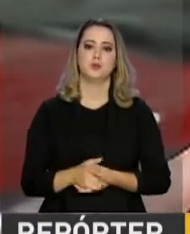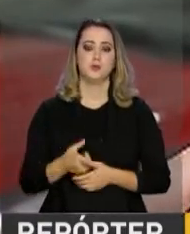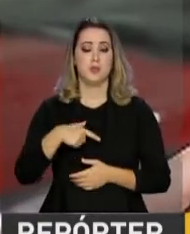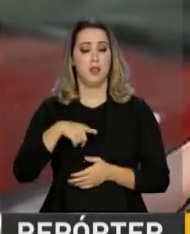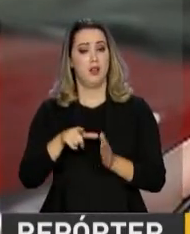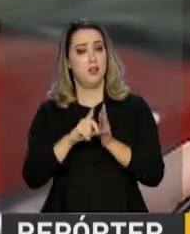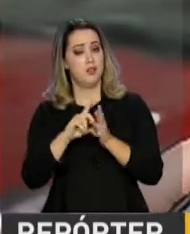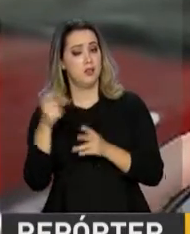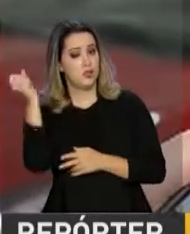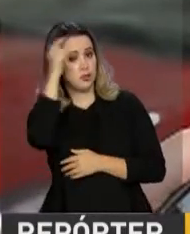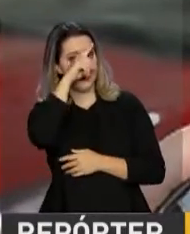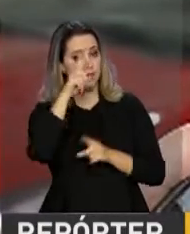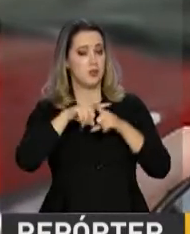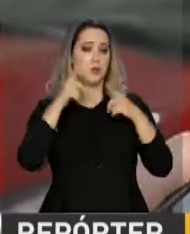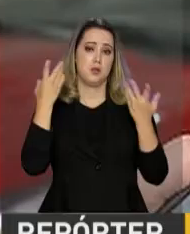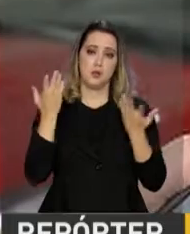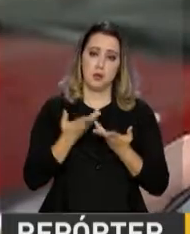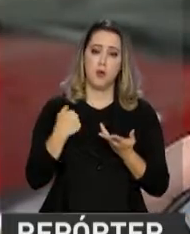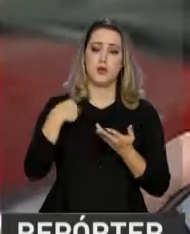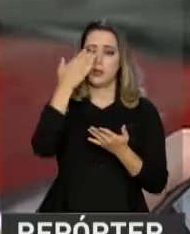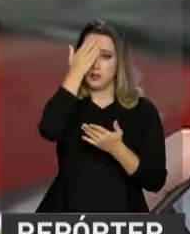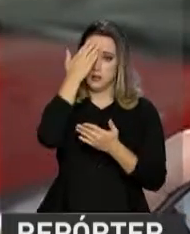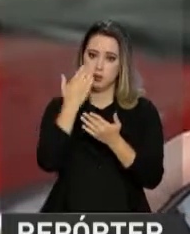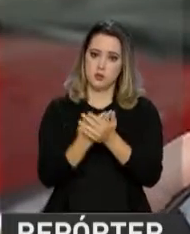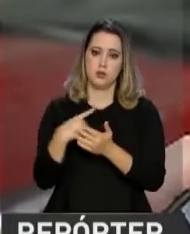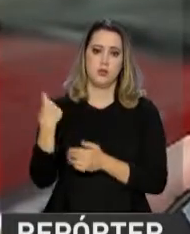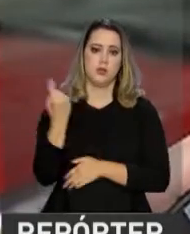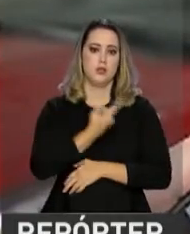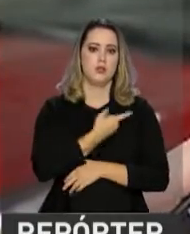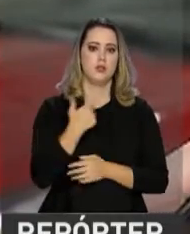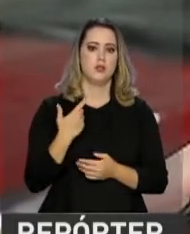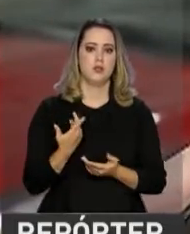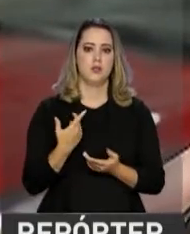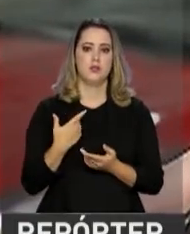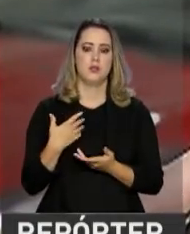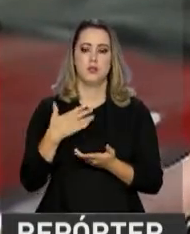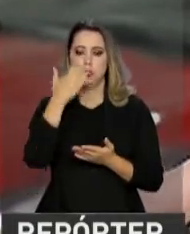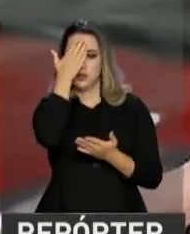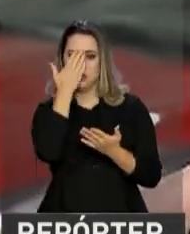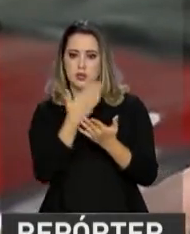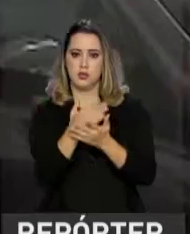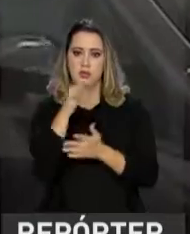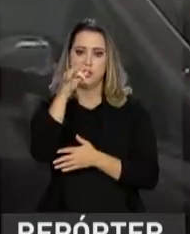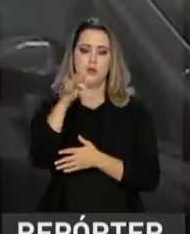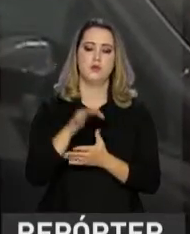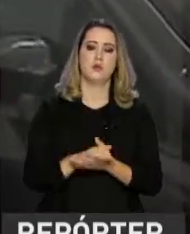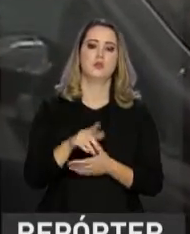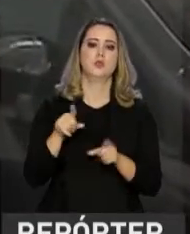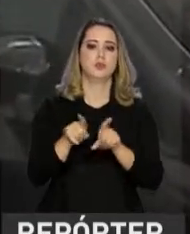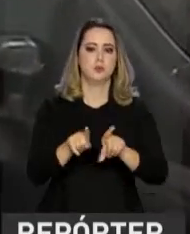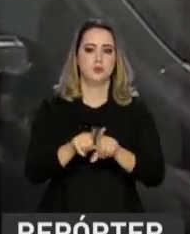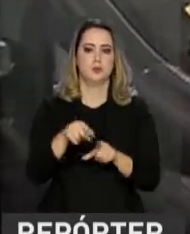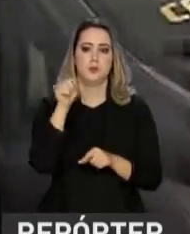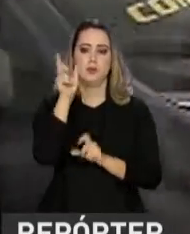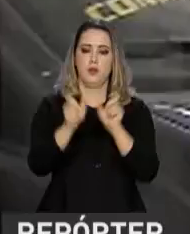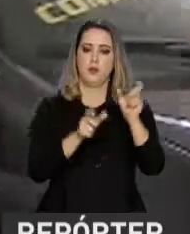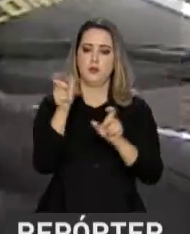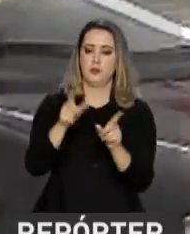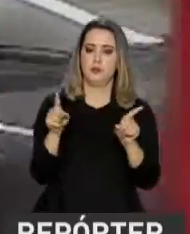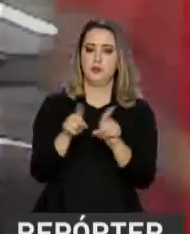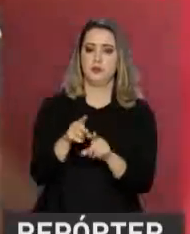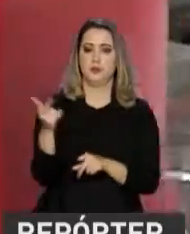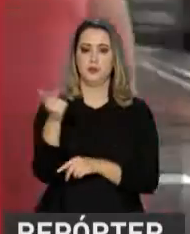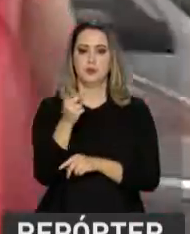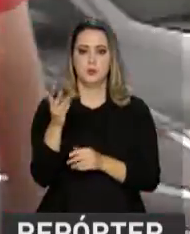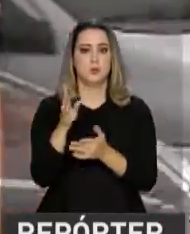gente tem que ter primeiro confessou na gente e depois confiando que tá vendo aí né o comportamento de consumidores como o